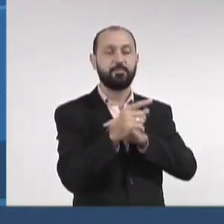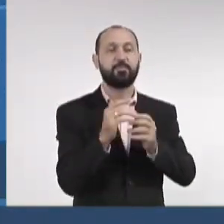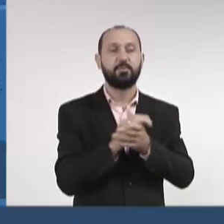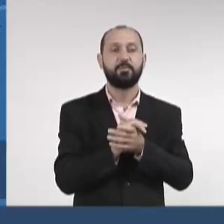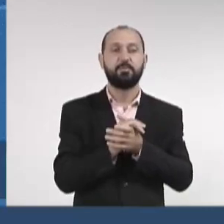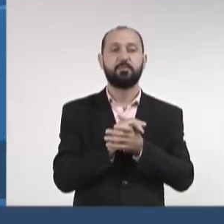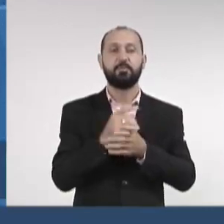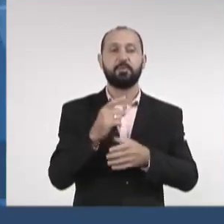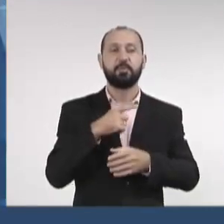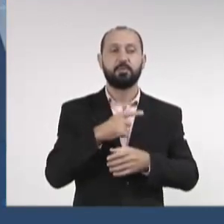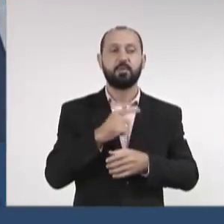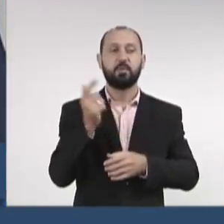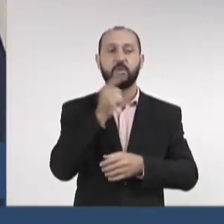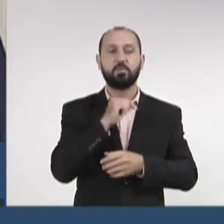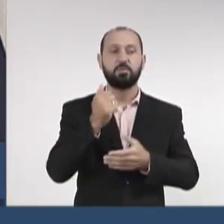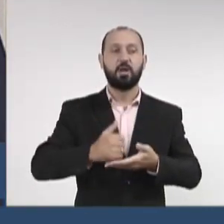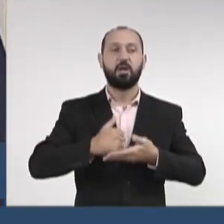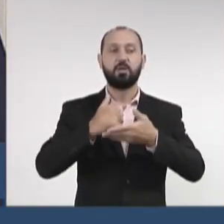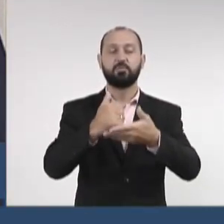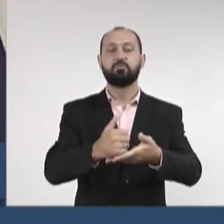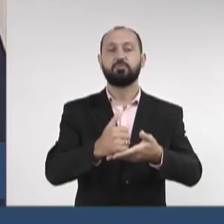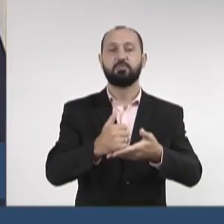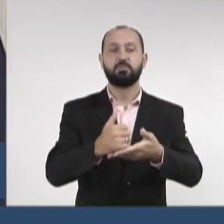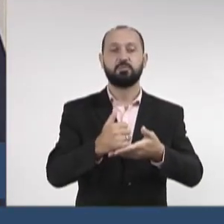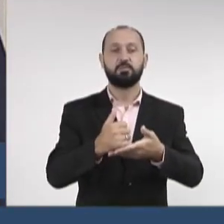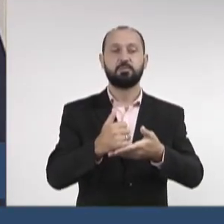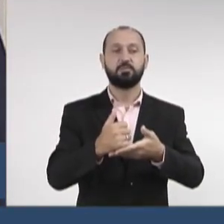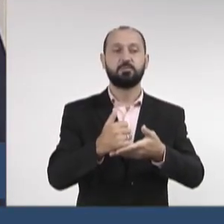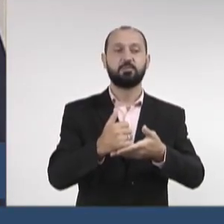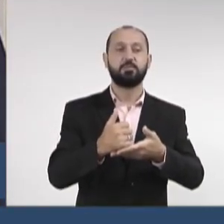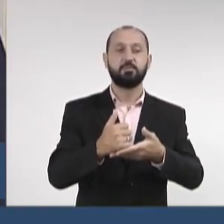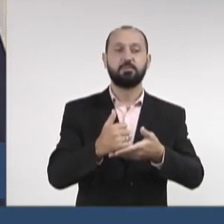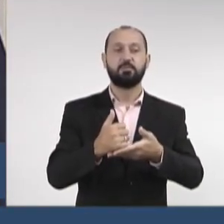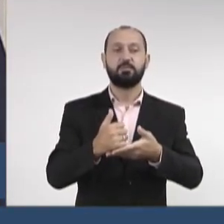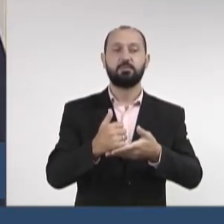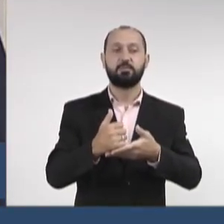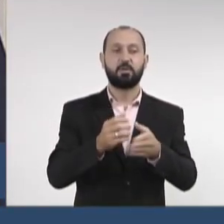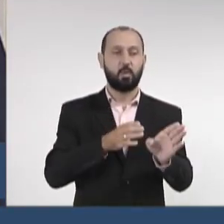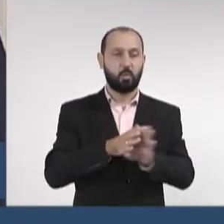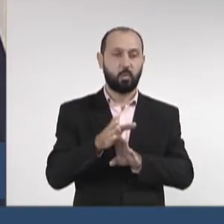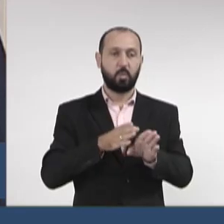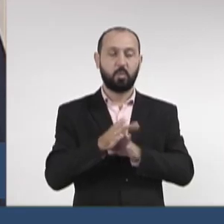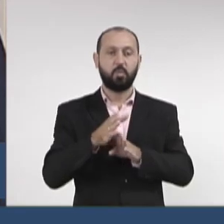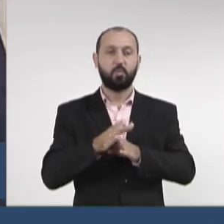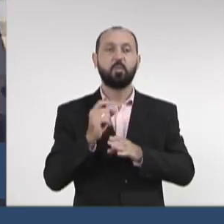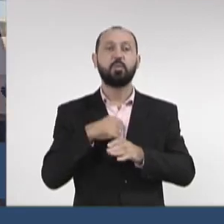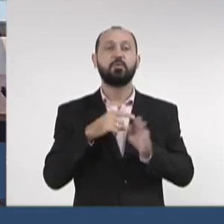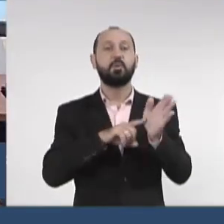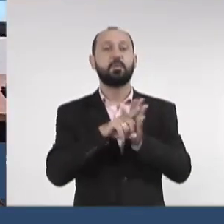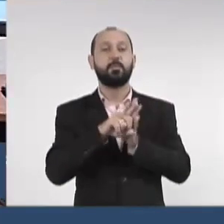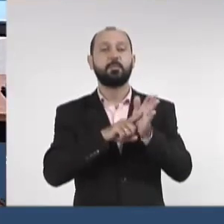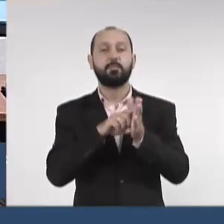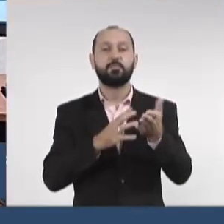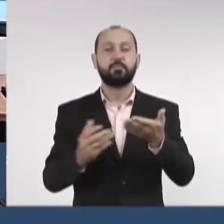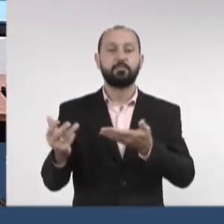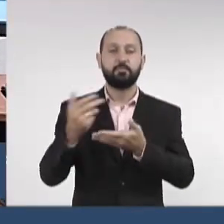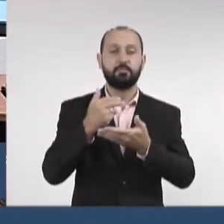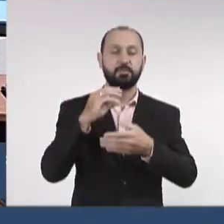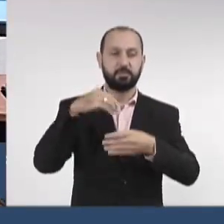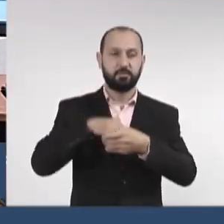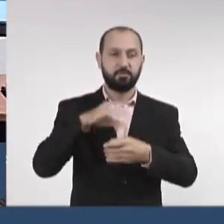pediria também que os deputados interessados em fazê-lo possam nos ajudar nisso, acompanhar o andamento